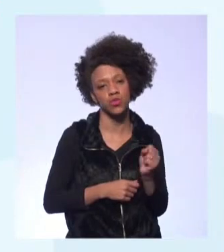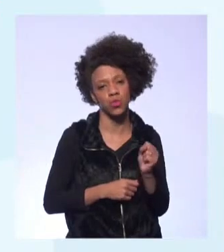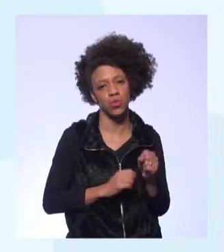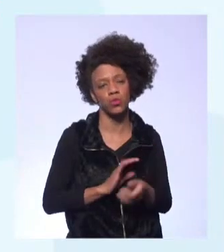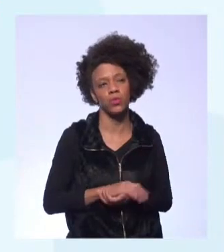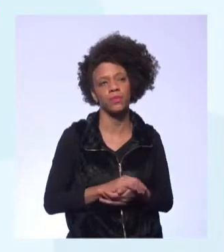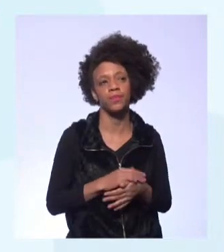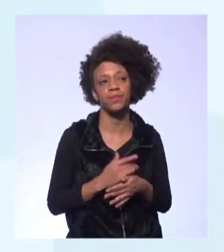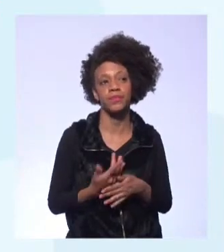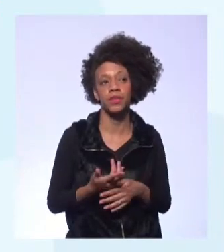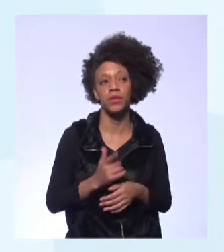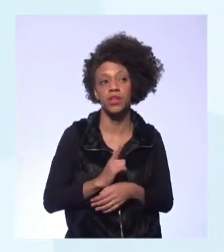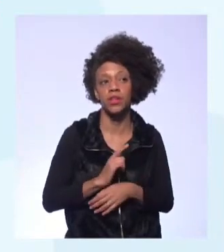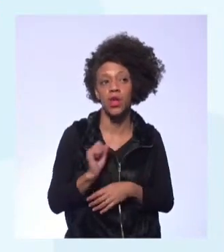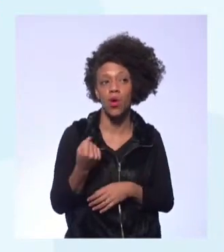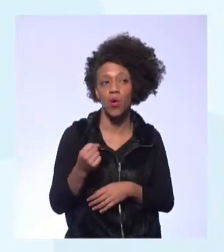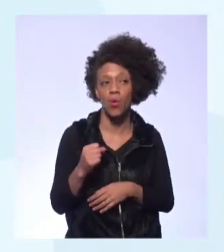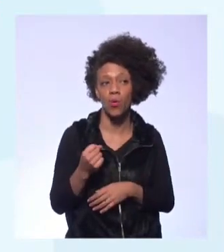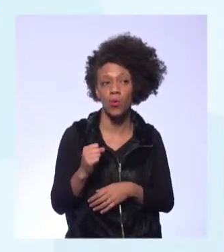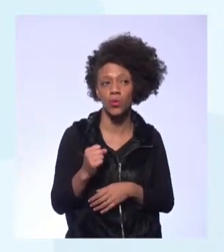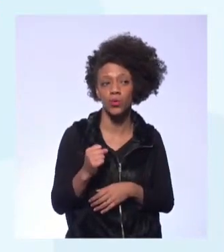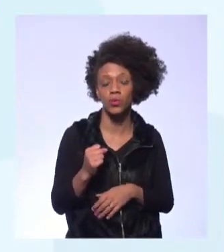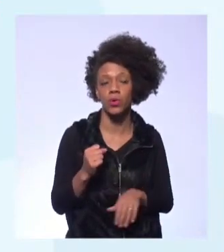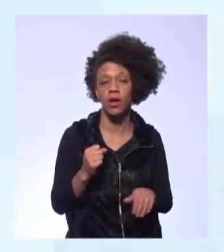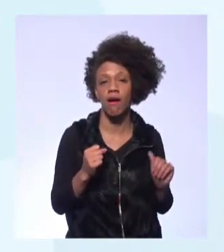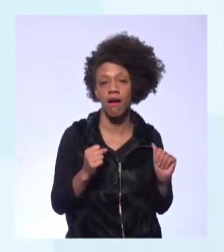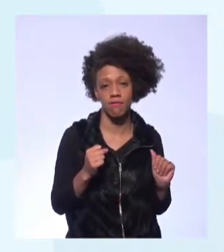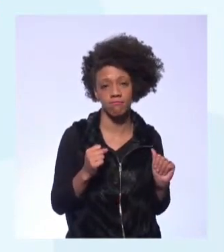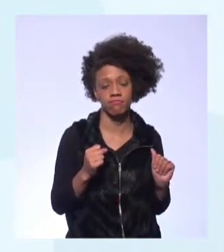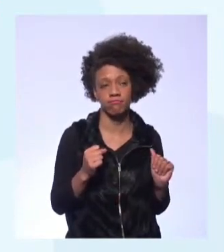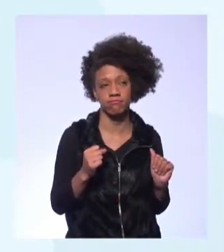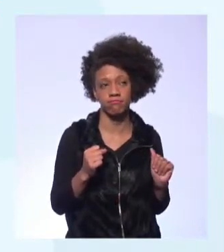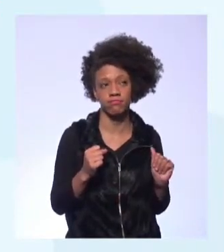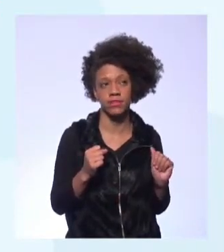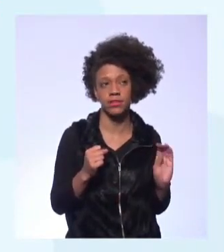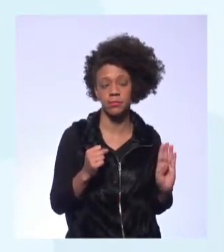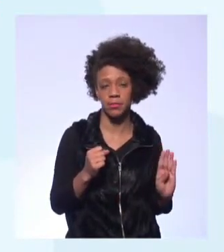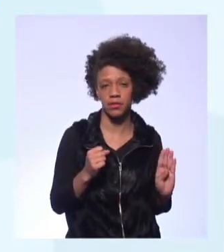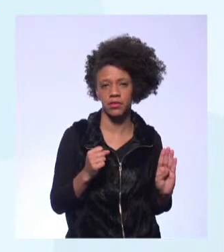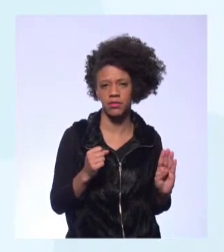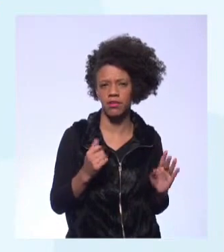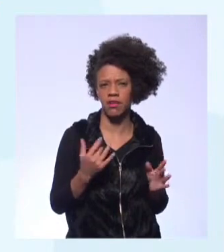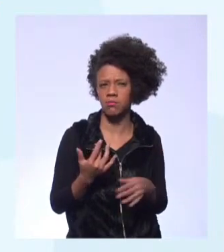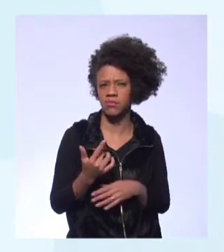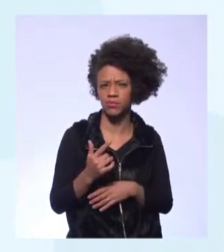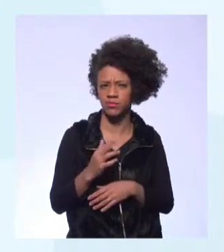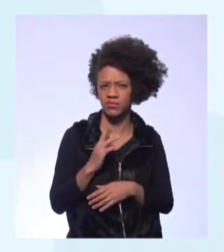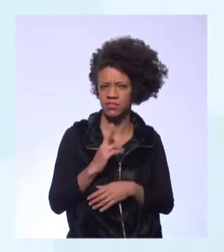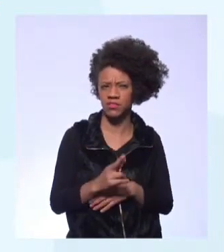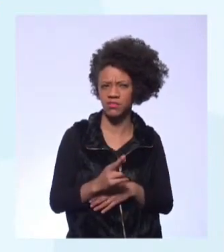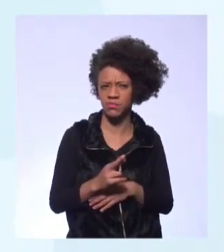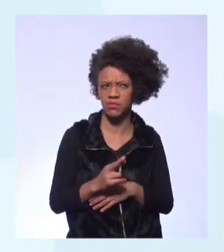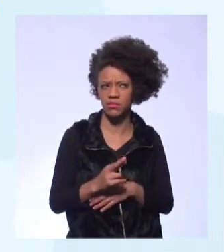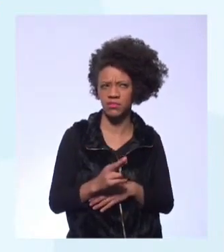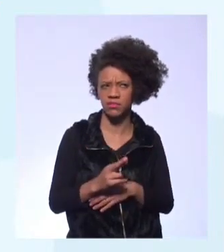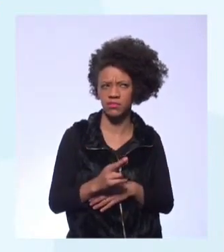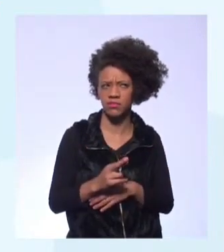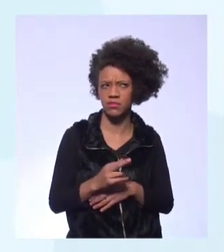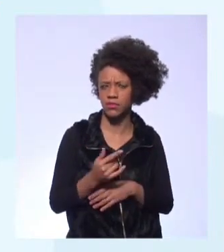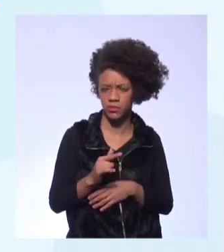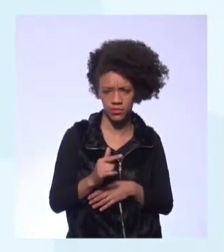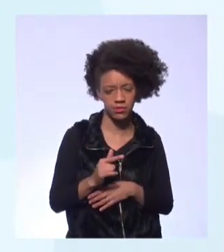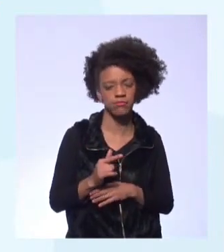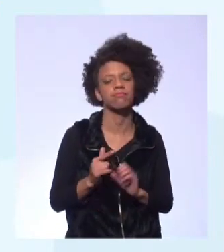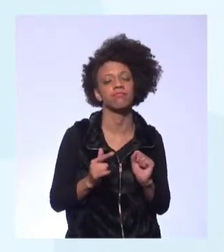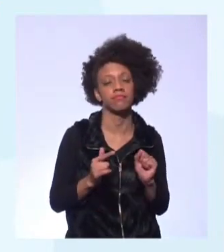tenho 8 A, B. Ah, mas não tem essa resposta, professora. Não tem?